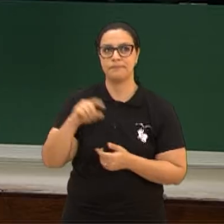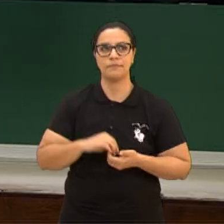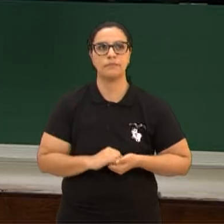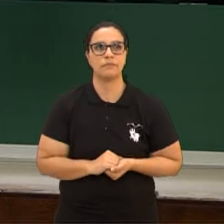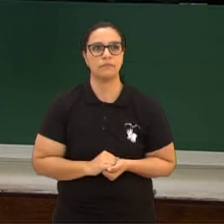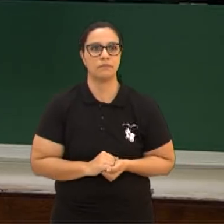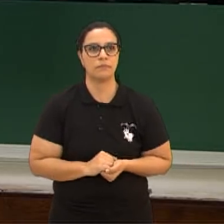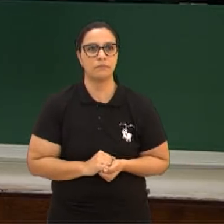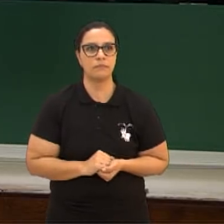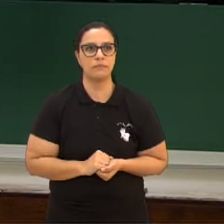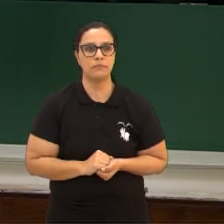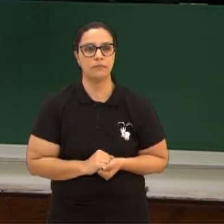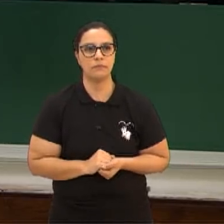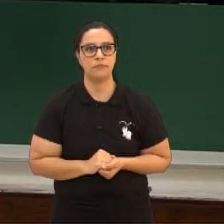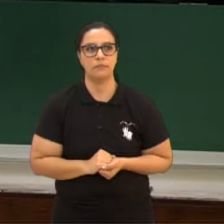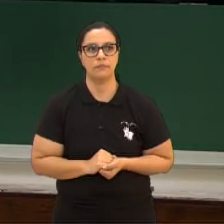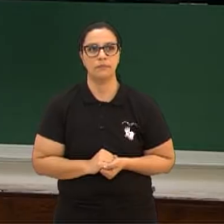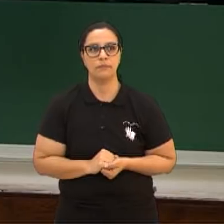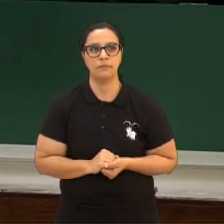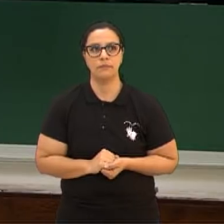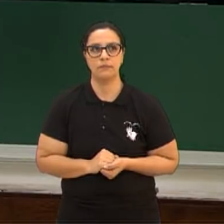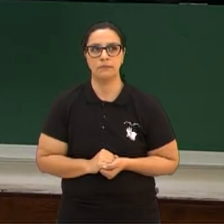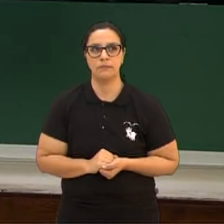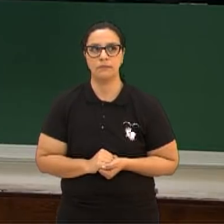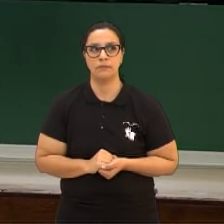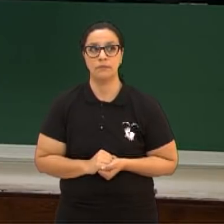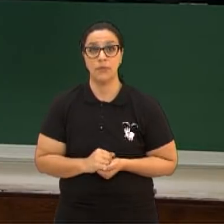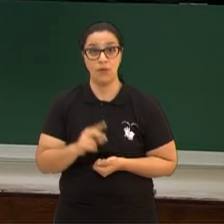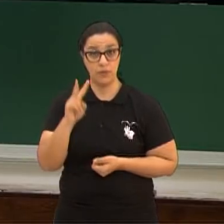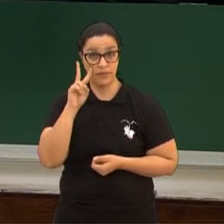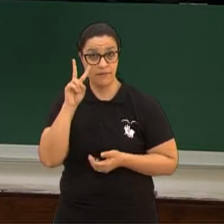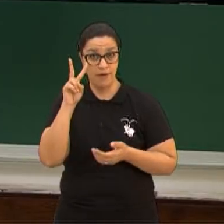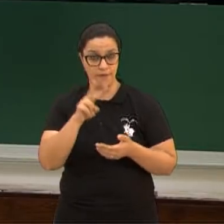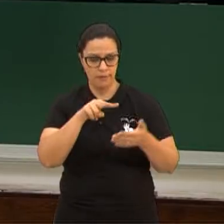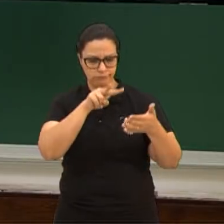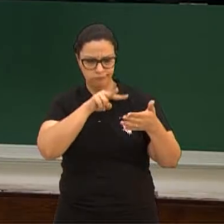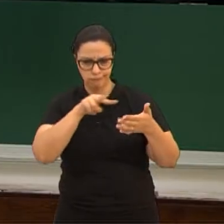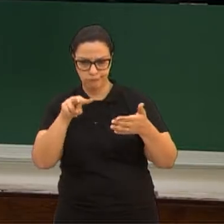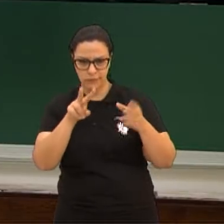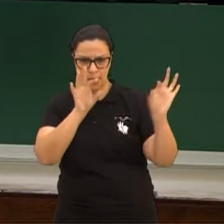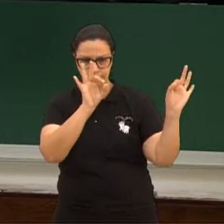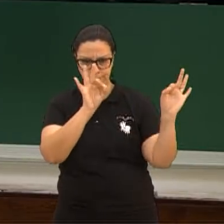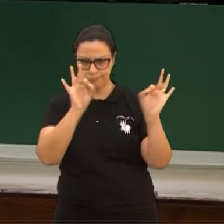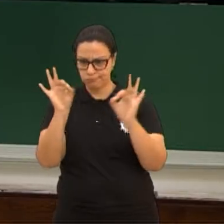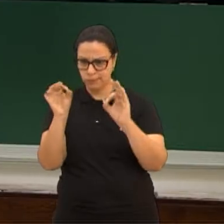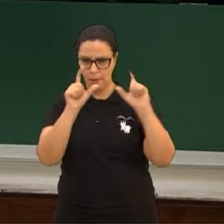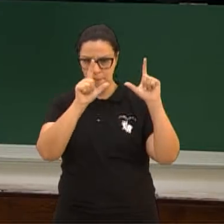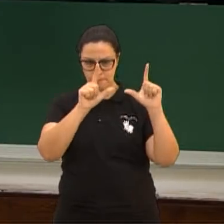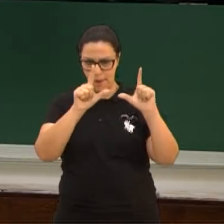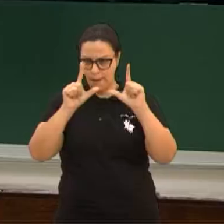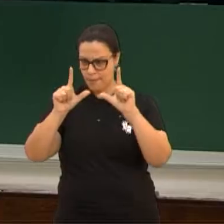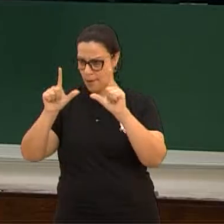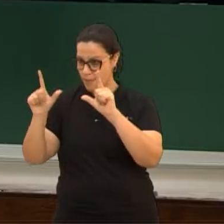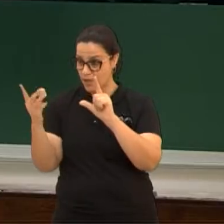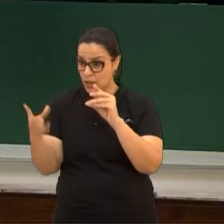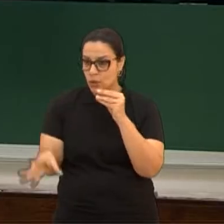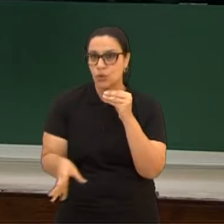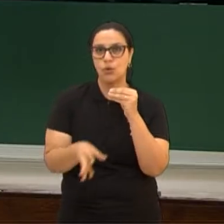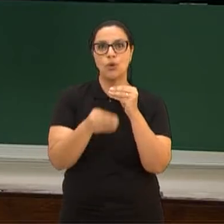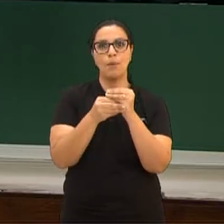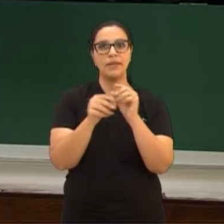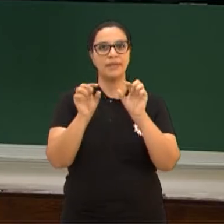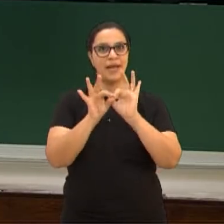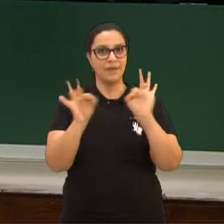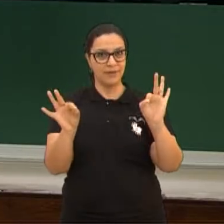comic strip and complete the sentence. Você vai olhar novamente o exercício e vai completar